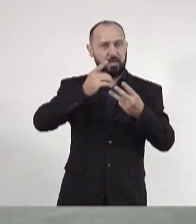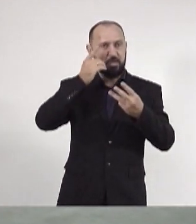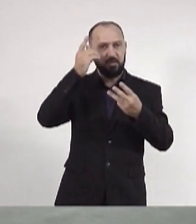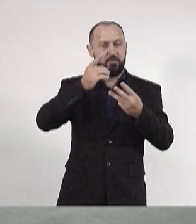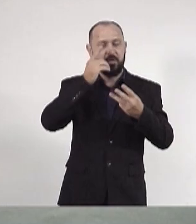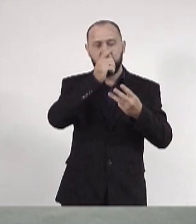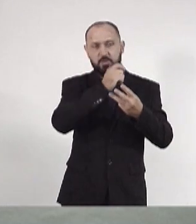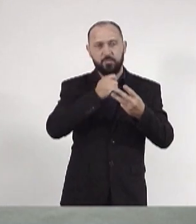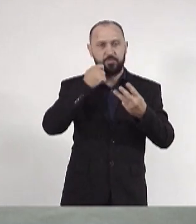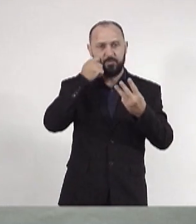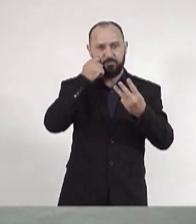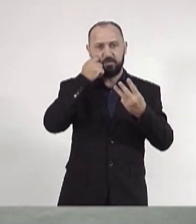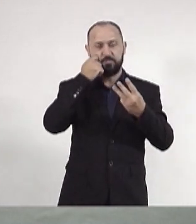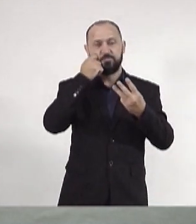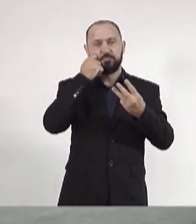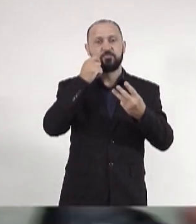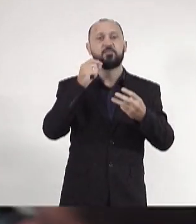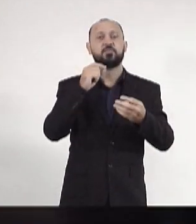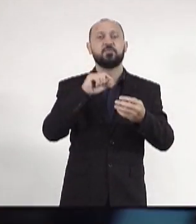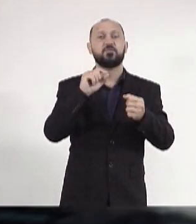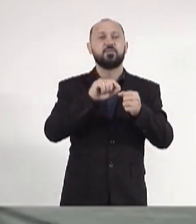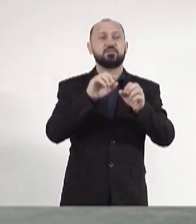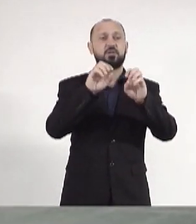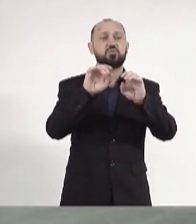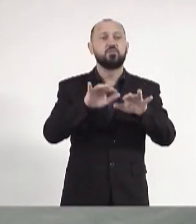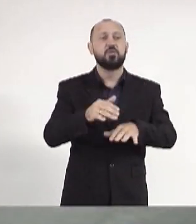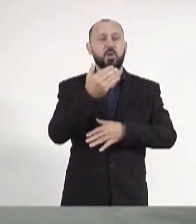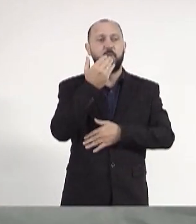deputado Antônio Vaz, de fazer esse